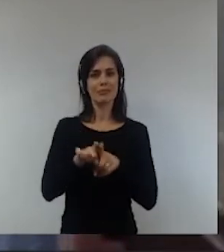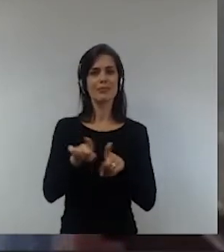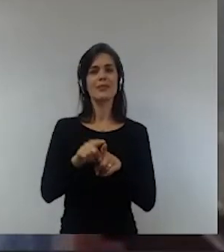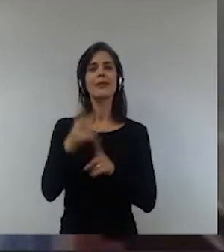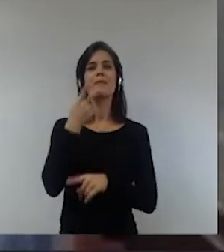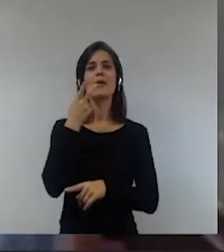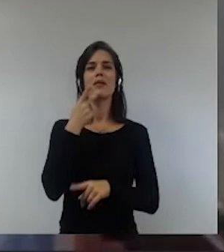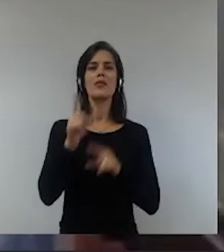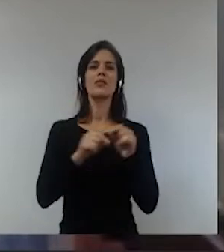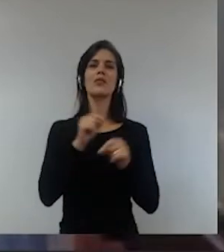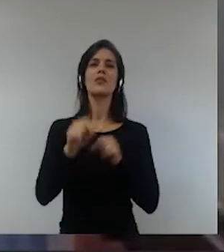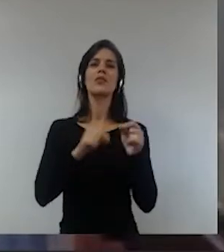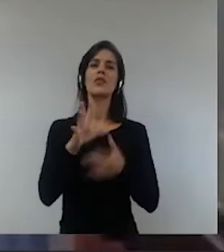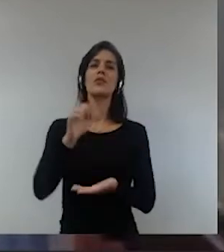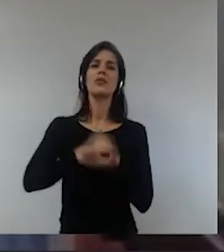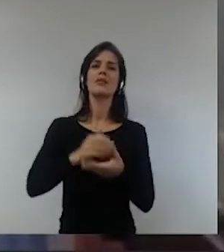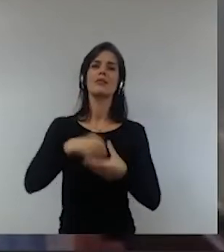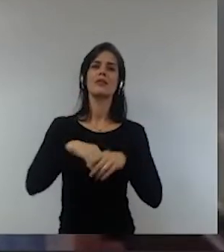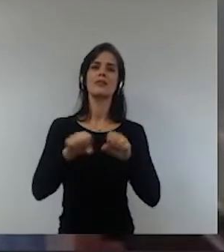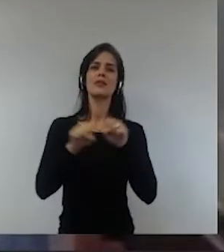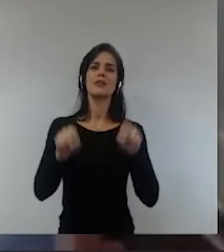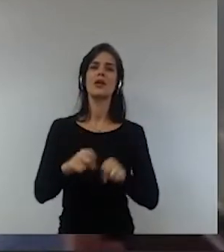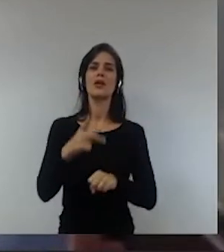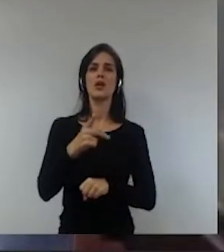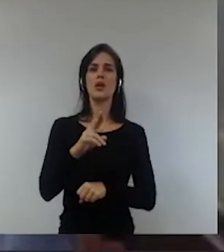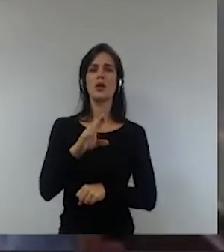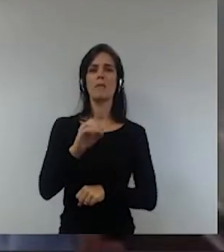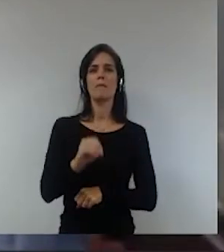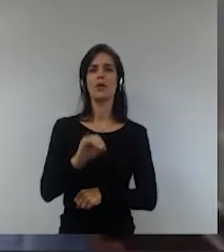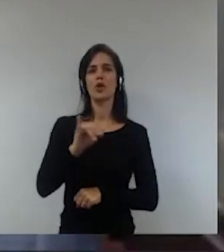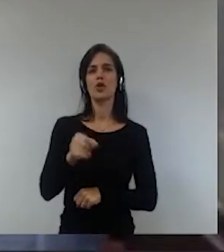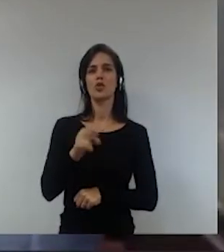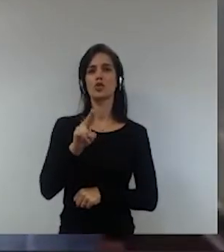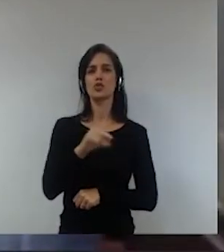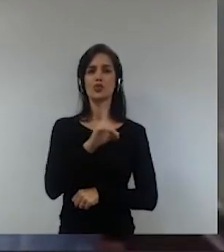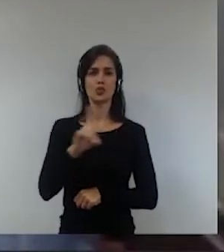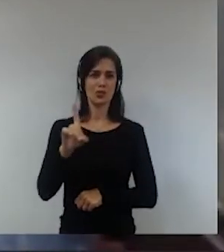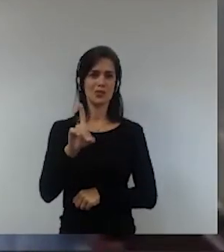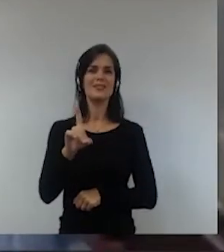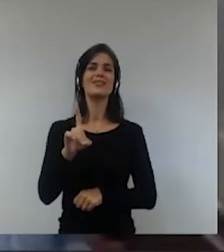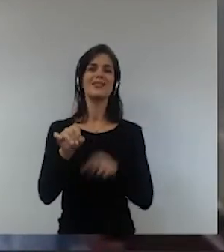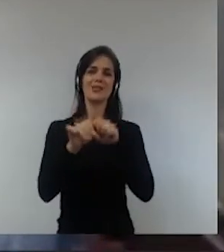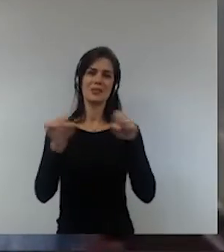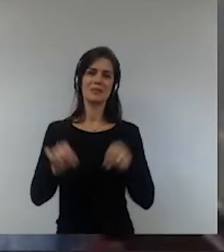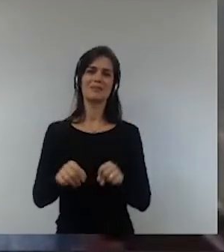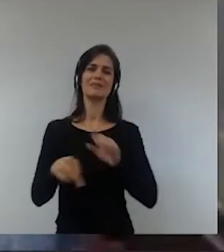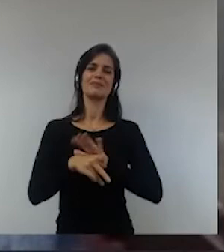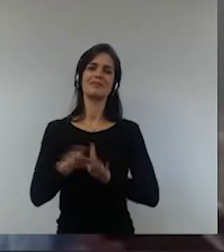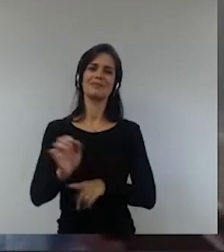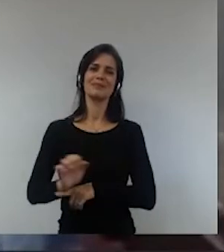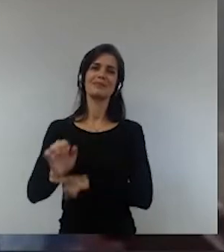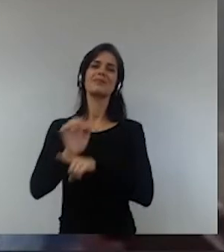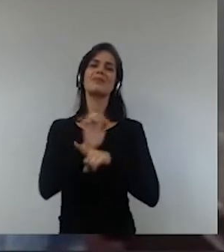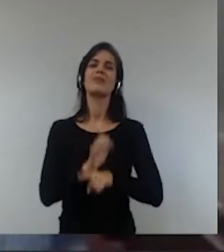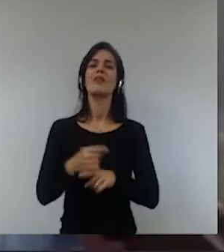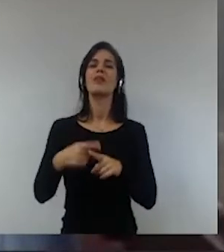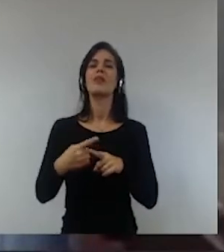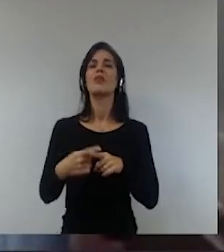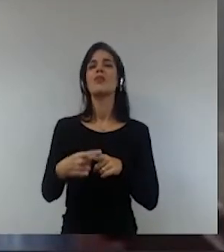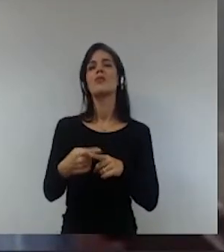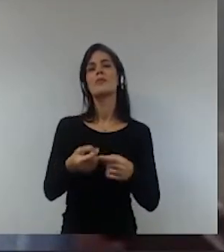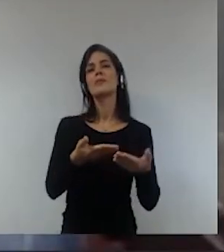desse cadastro no nosso sistema, que é o Projude. E vejam que aí é uma vantagem, porque a citação e a intimação ocorrem sem